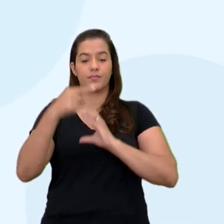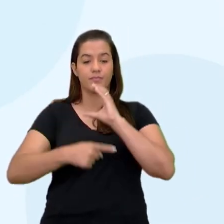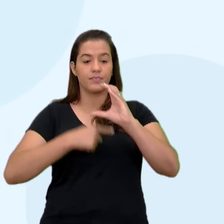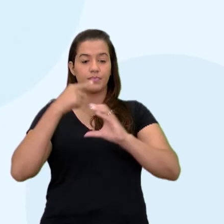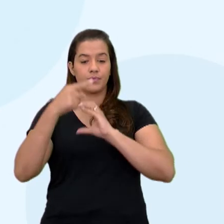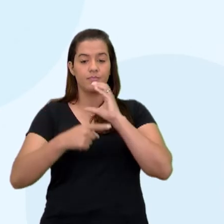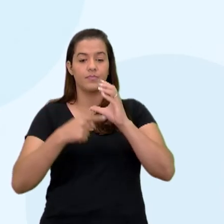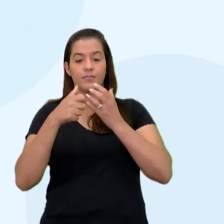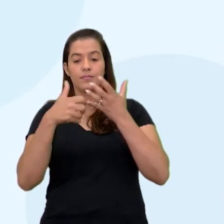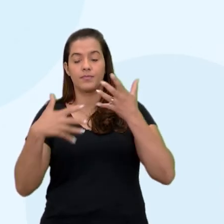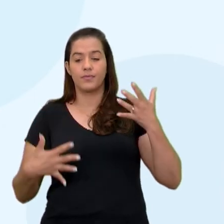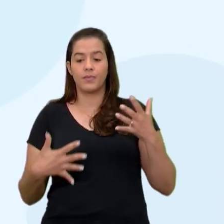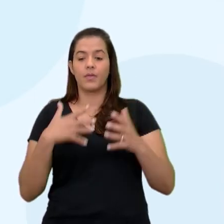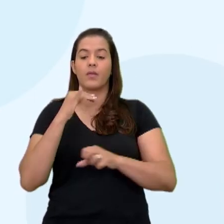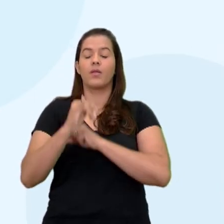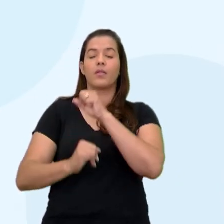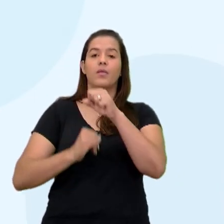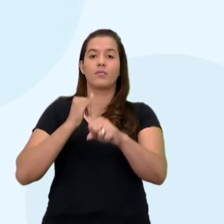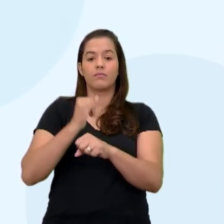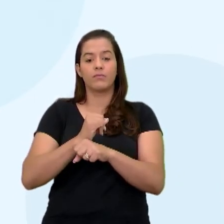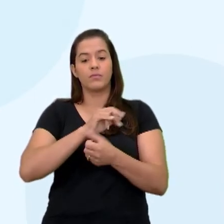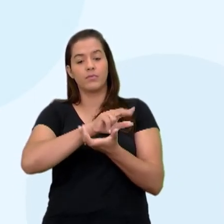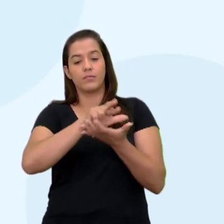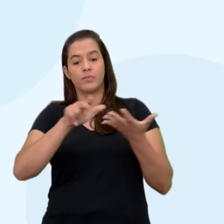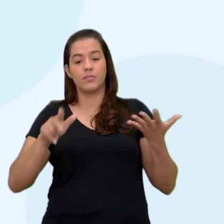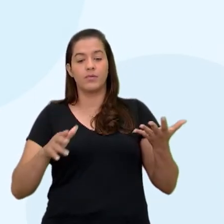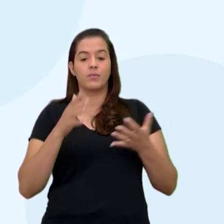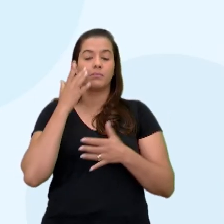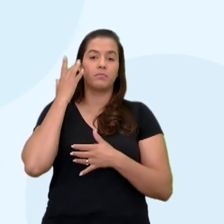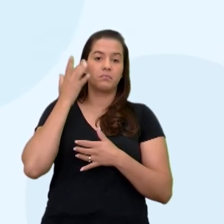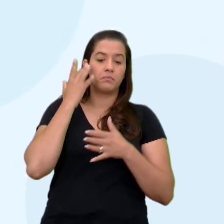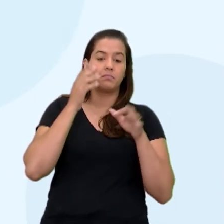comunidades virtuais de gosto estético.